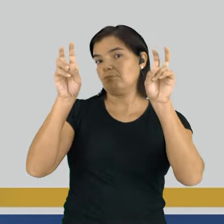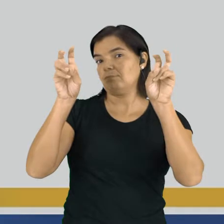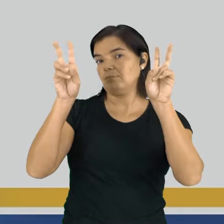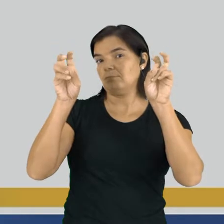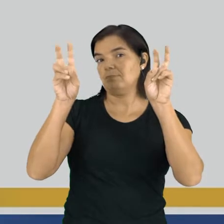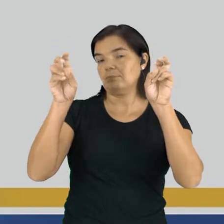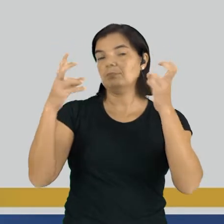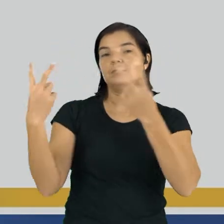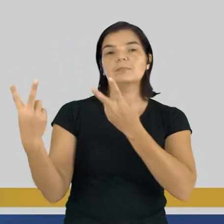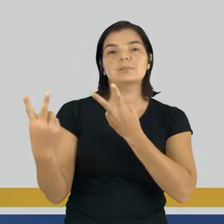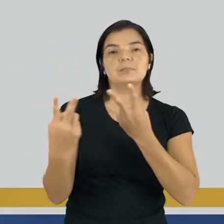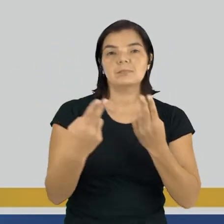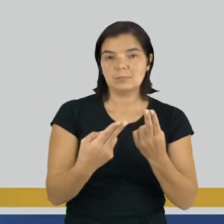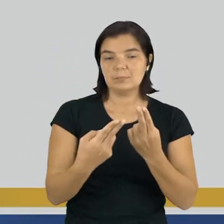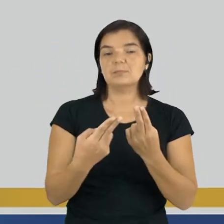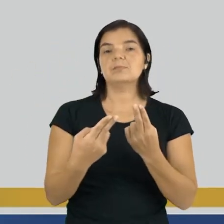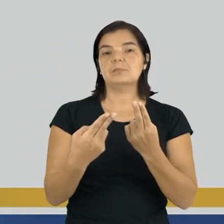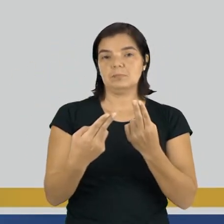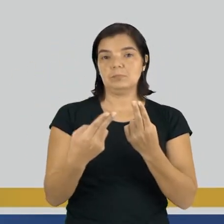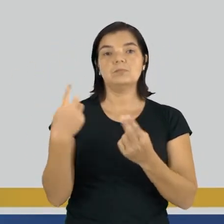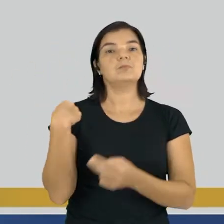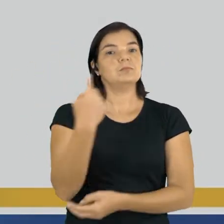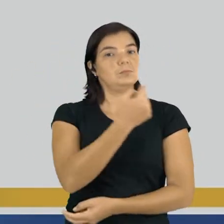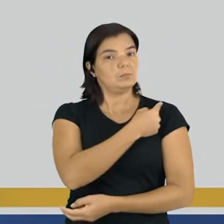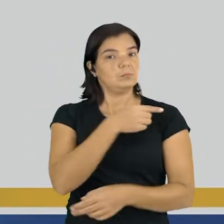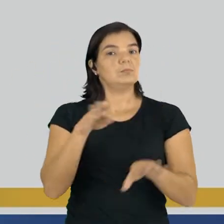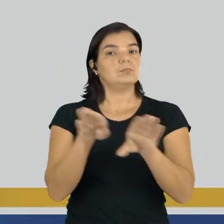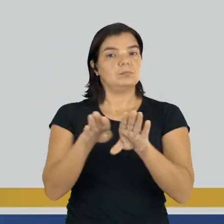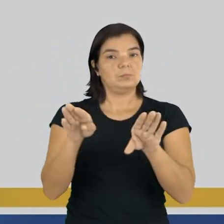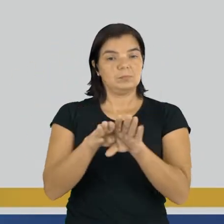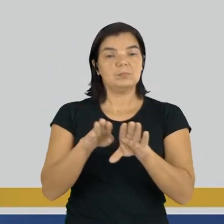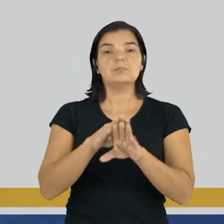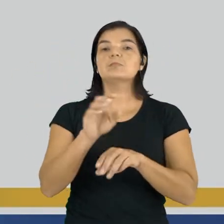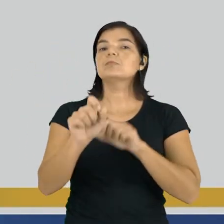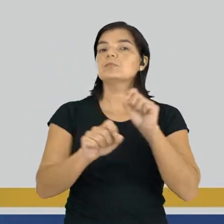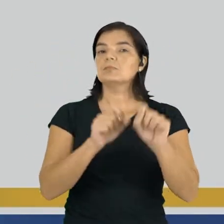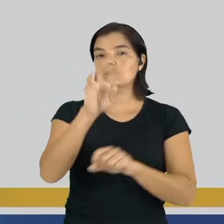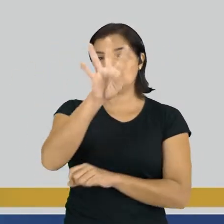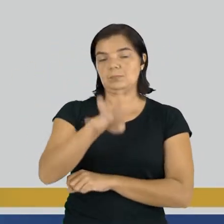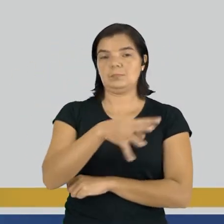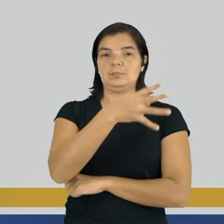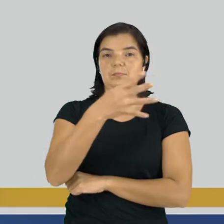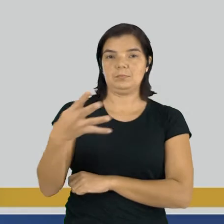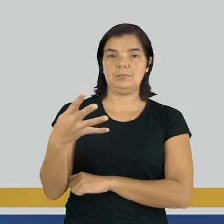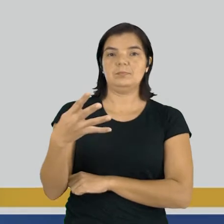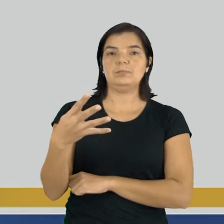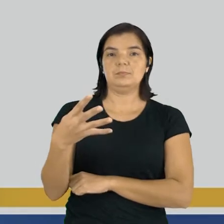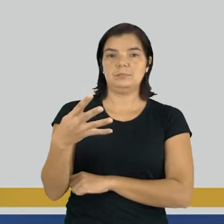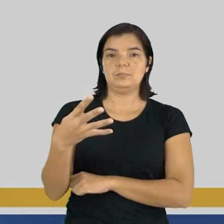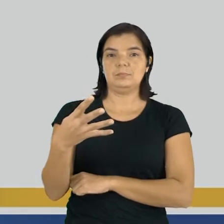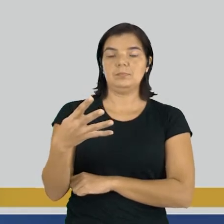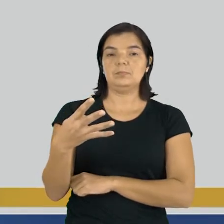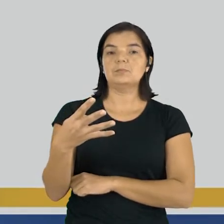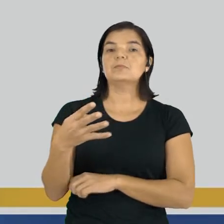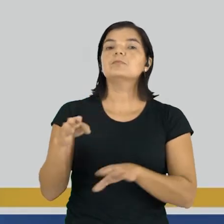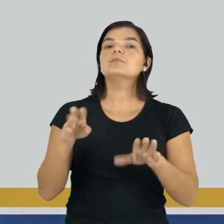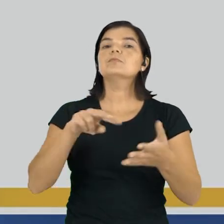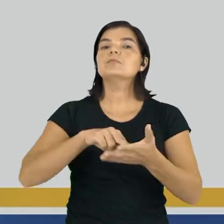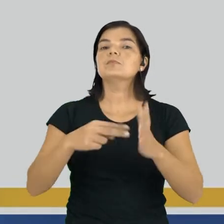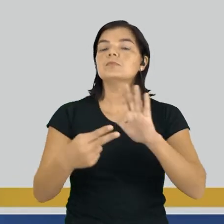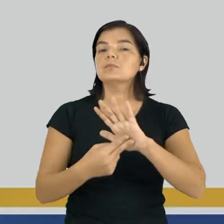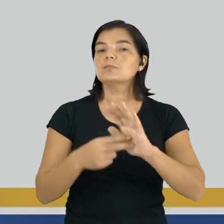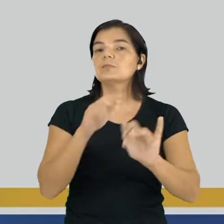tema. Então, da mesma forma, nós também temos para as tabelas. E esses devem